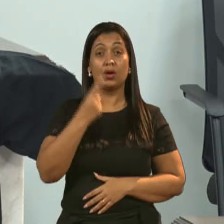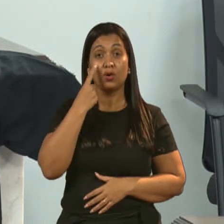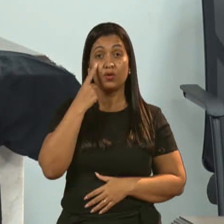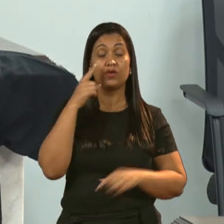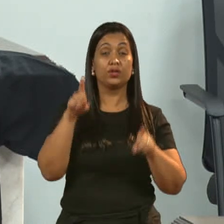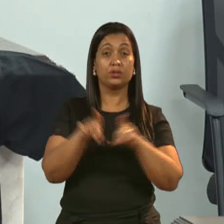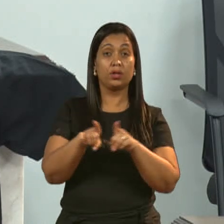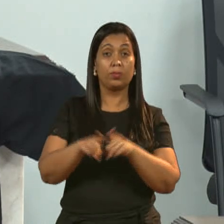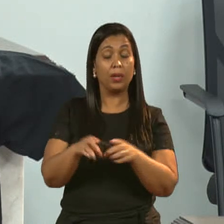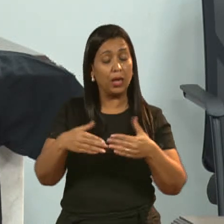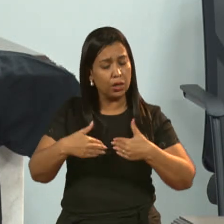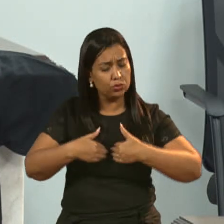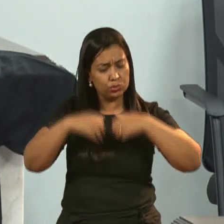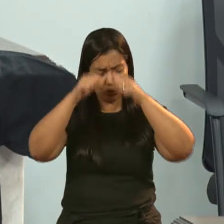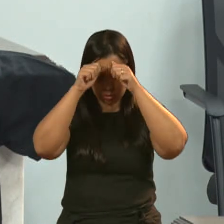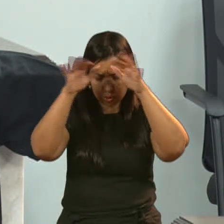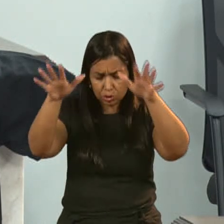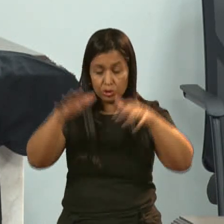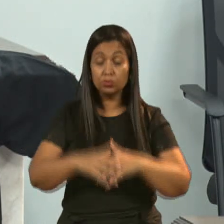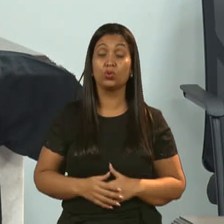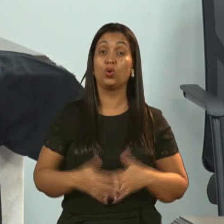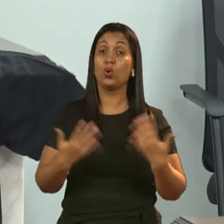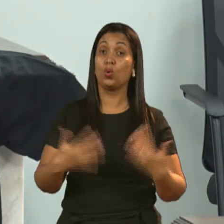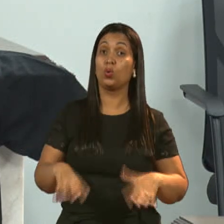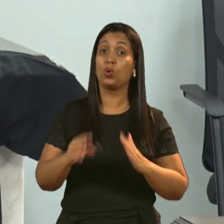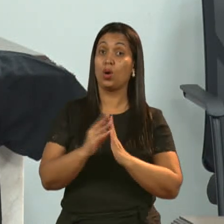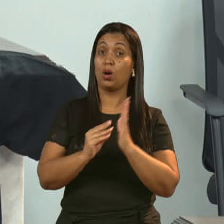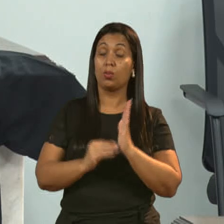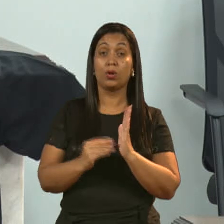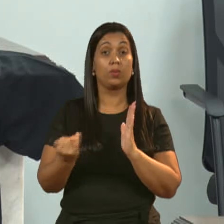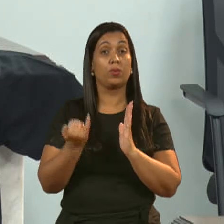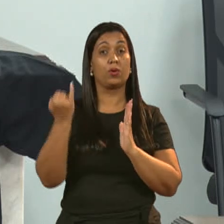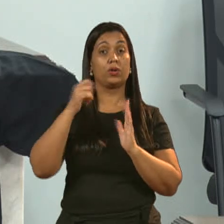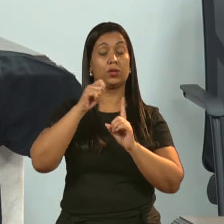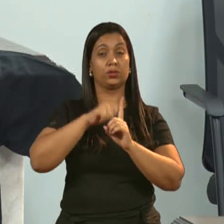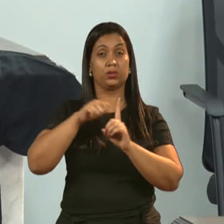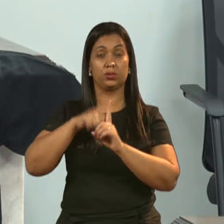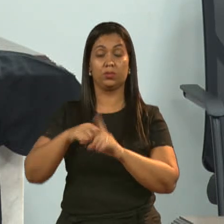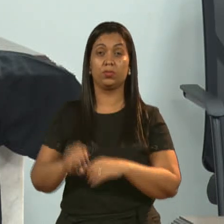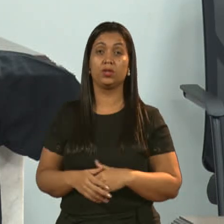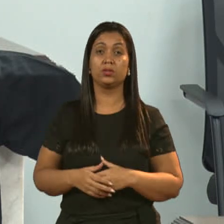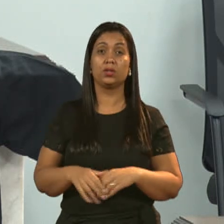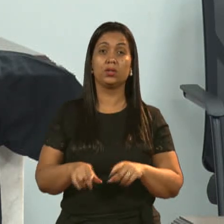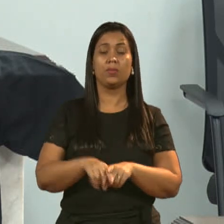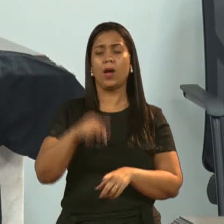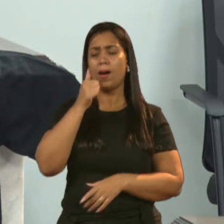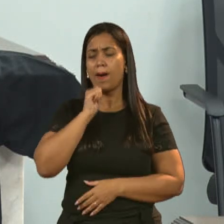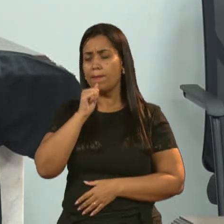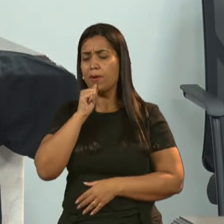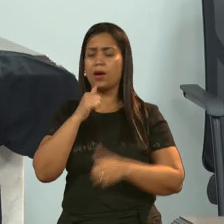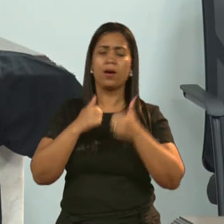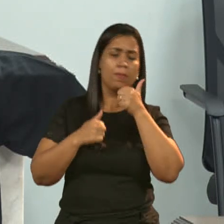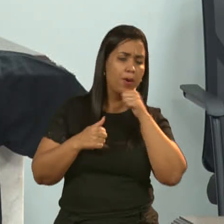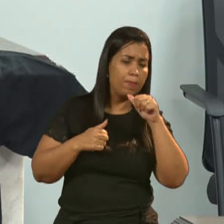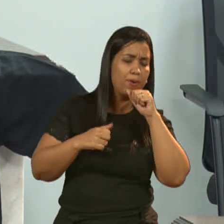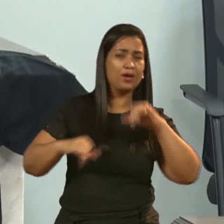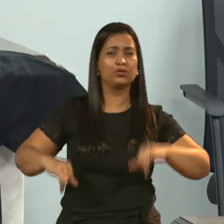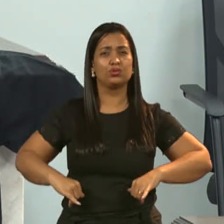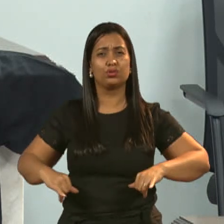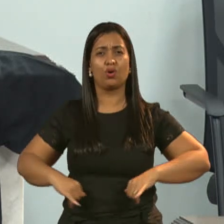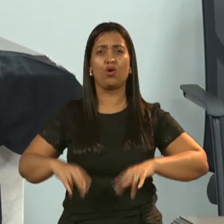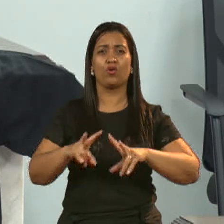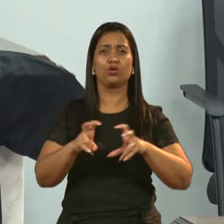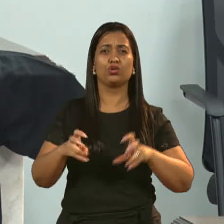autismo, que também é uma pauta significativa para esse mês. É algo também que muitas mães sofrem com relação aos seus filhos, que às